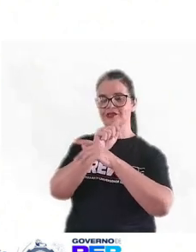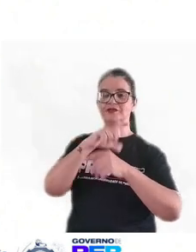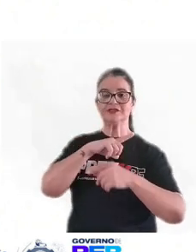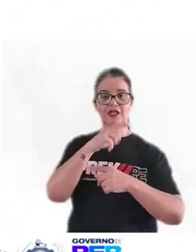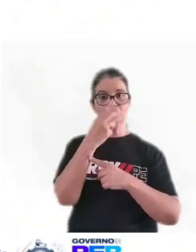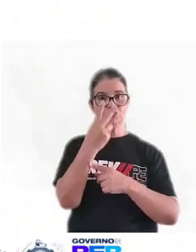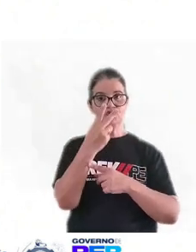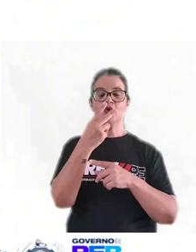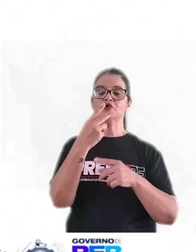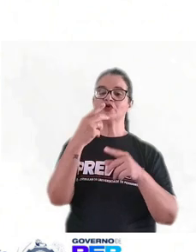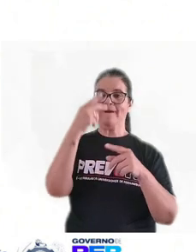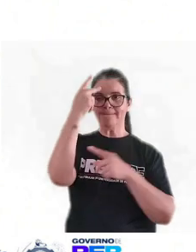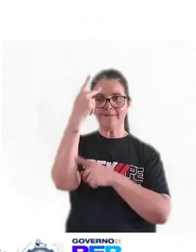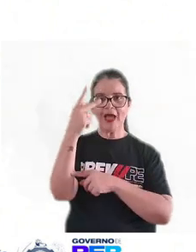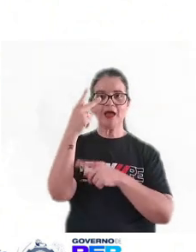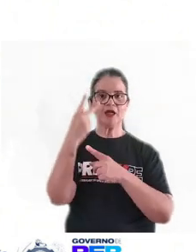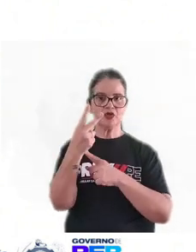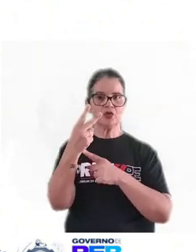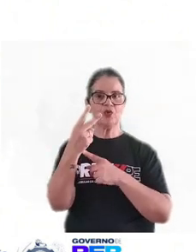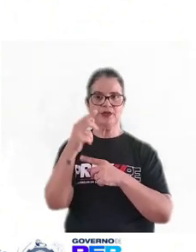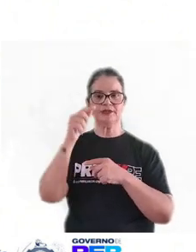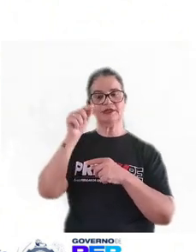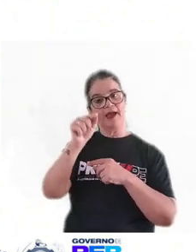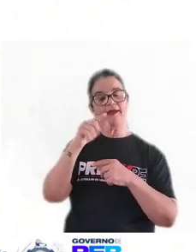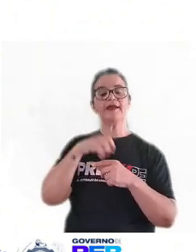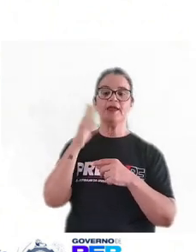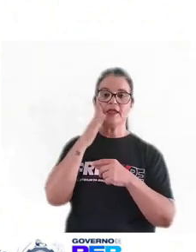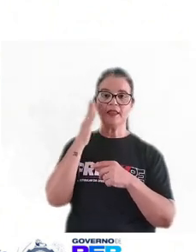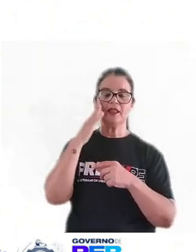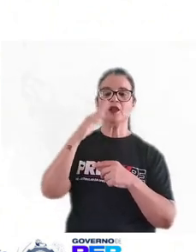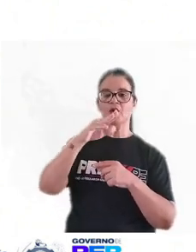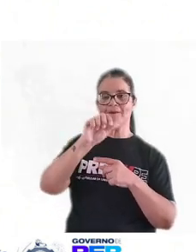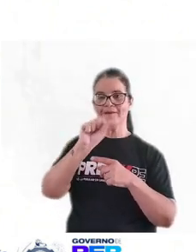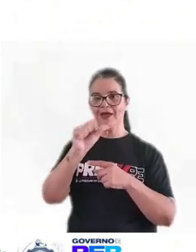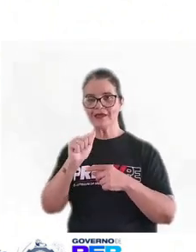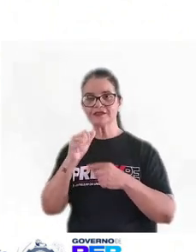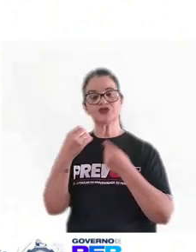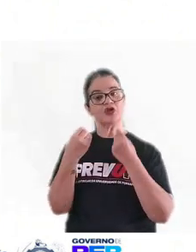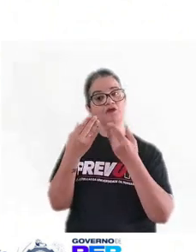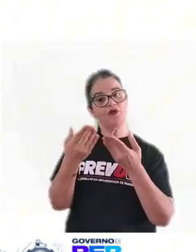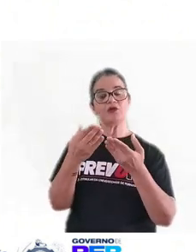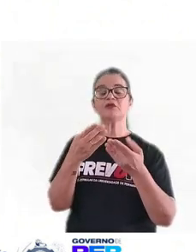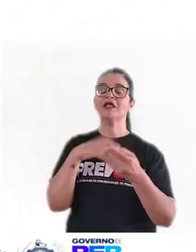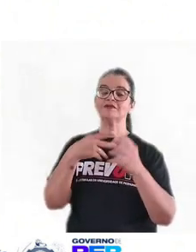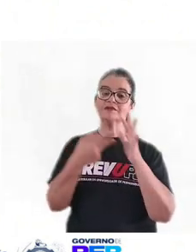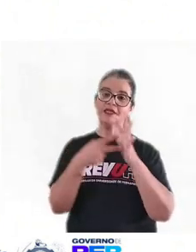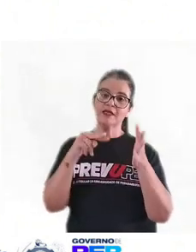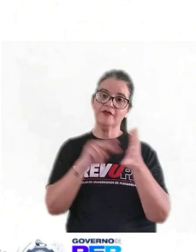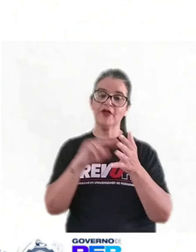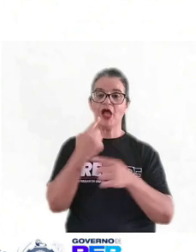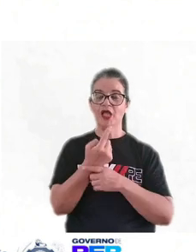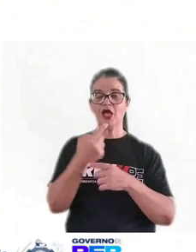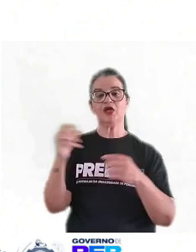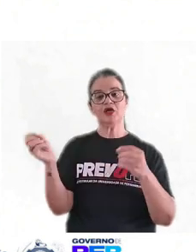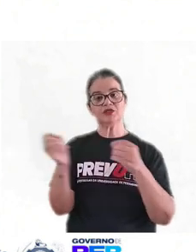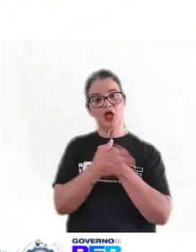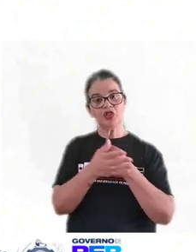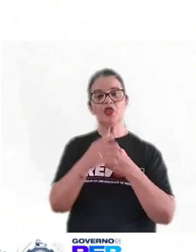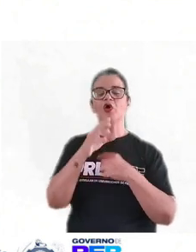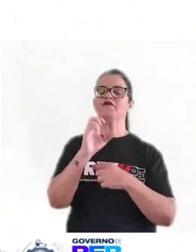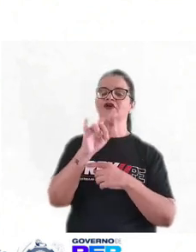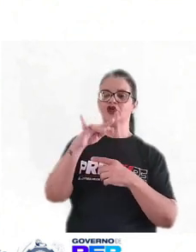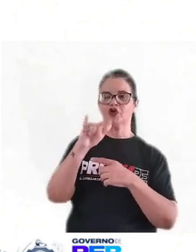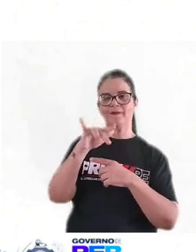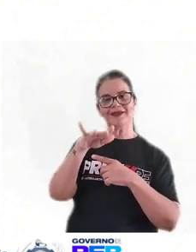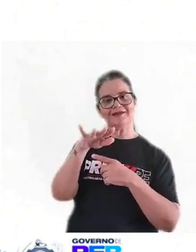Então, se nós temos 2 para 2, nesse caso, considerando as massas que foram fornecidas, significa que a